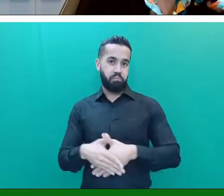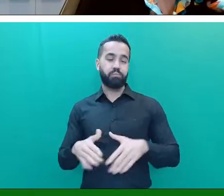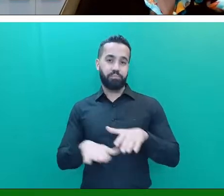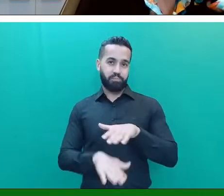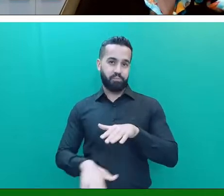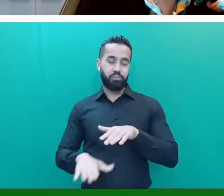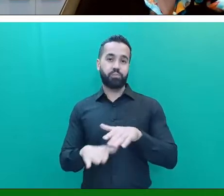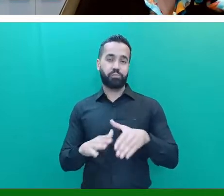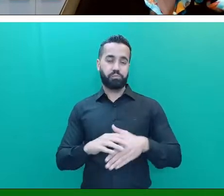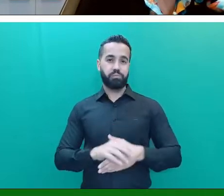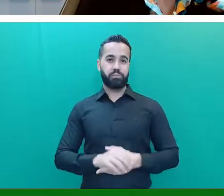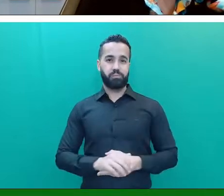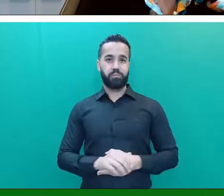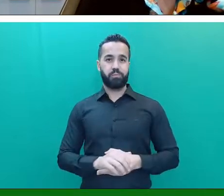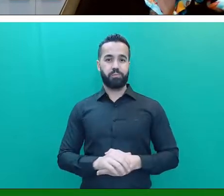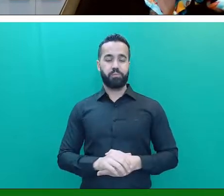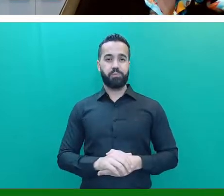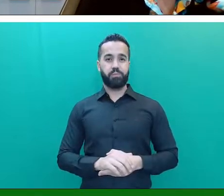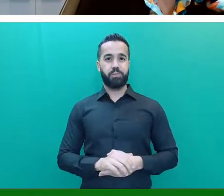Bom,